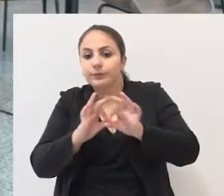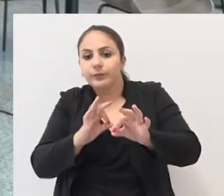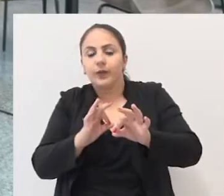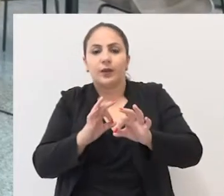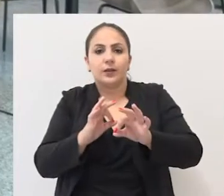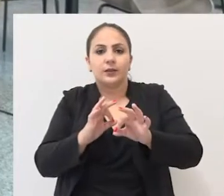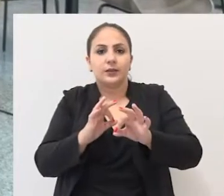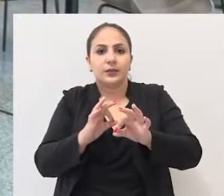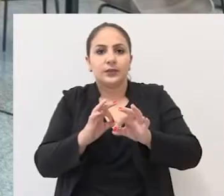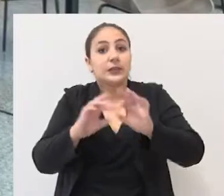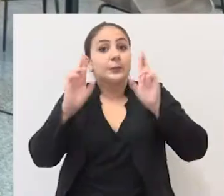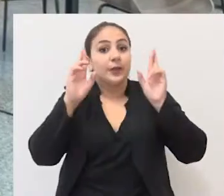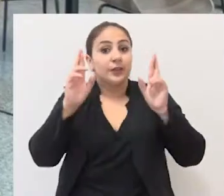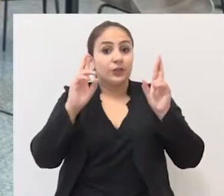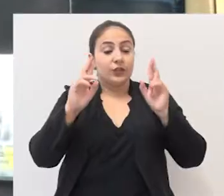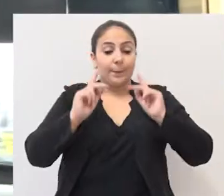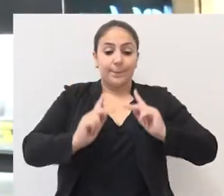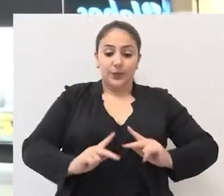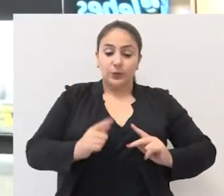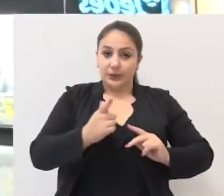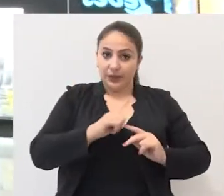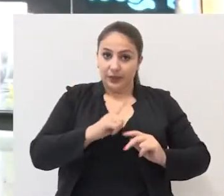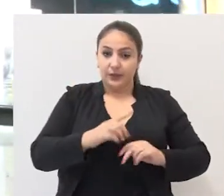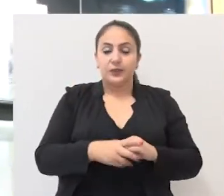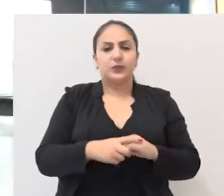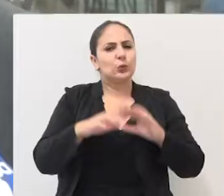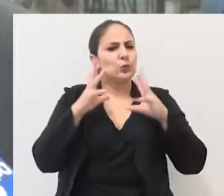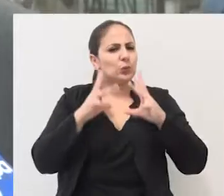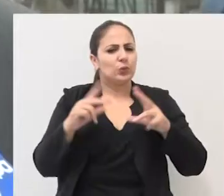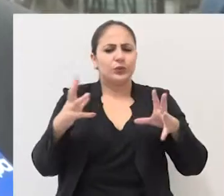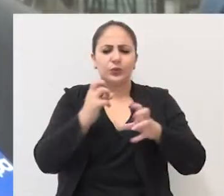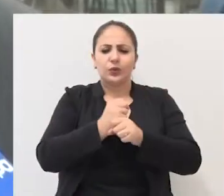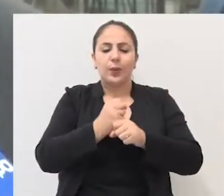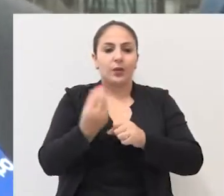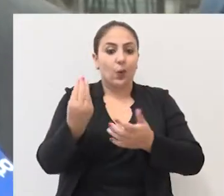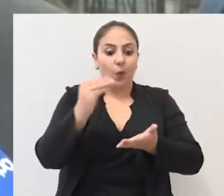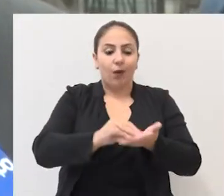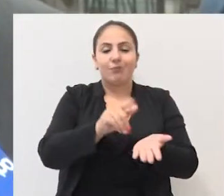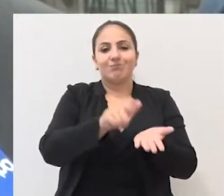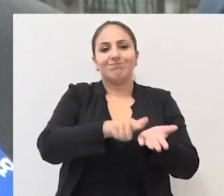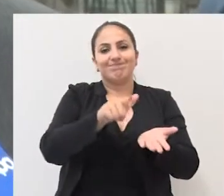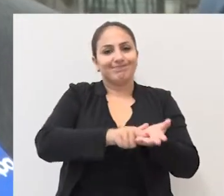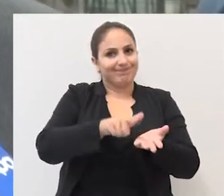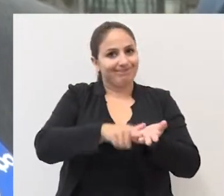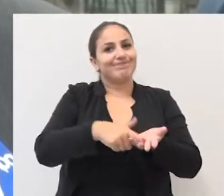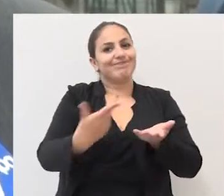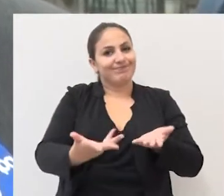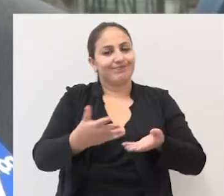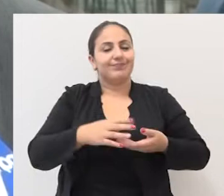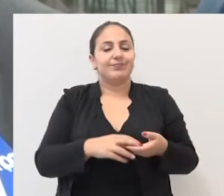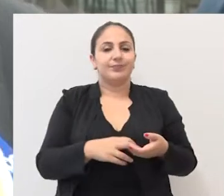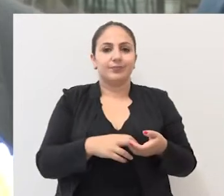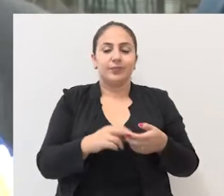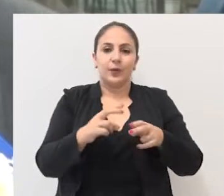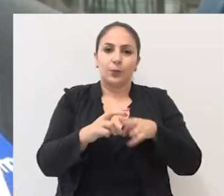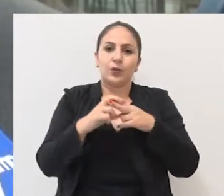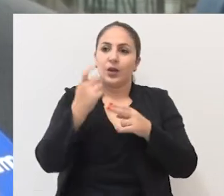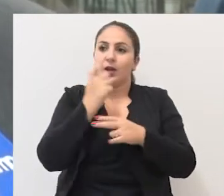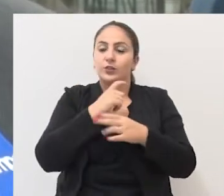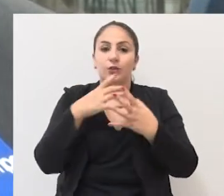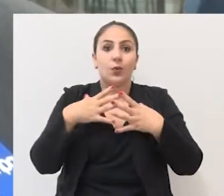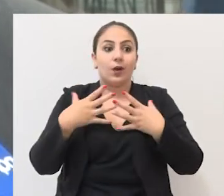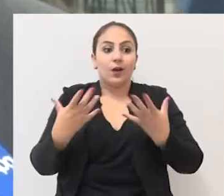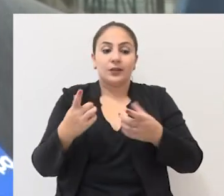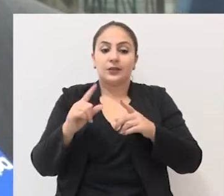vagas, expectativa que o consumidor tem, e tudo isso é somado e colocado, vamos dizer, no papel, literalmente. Então, acho que um dos